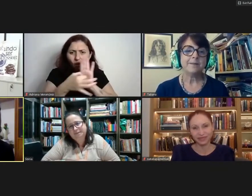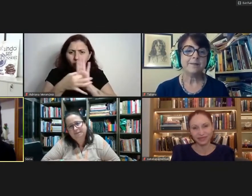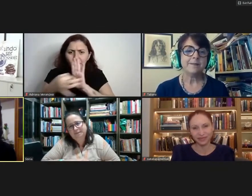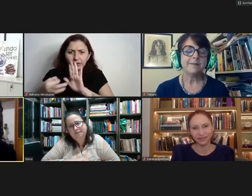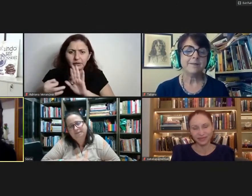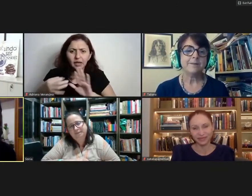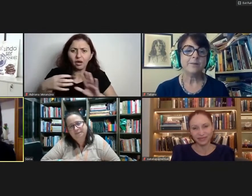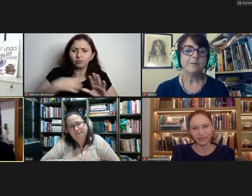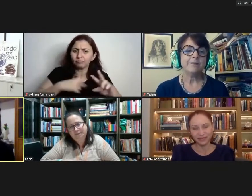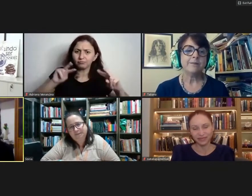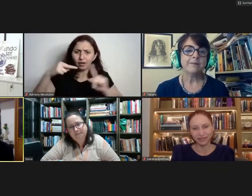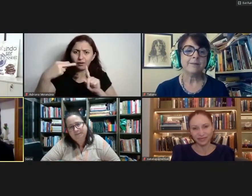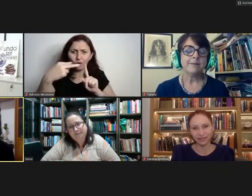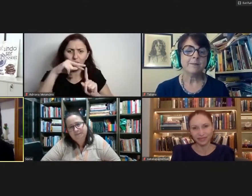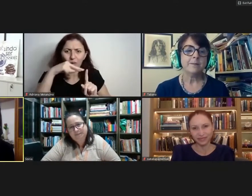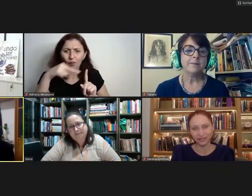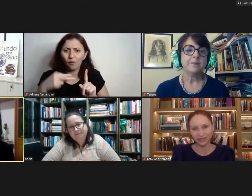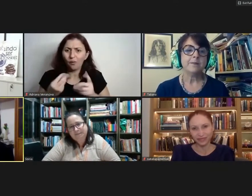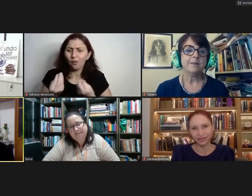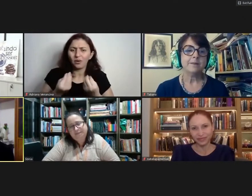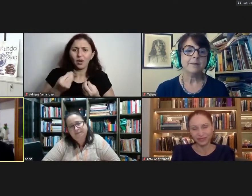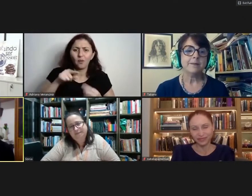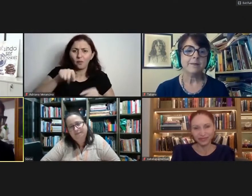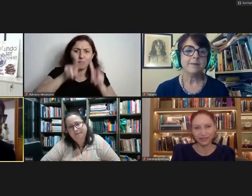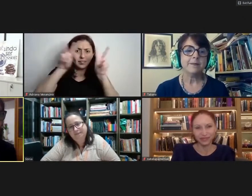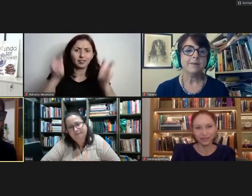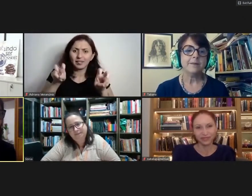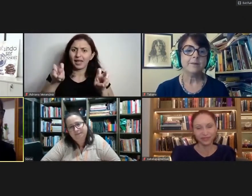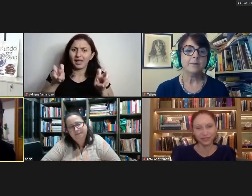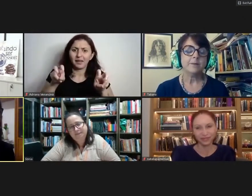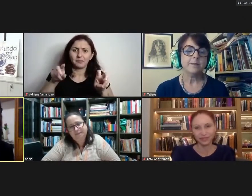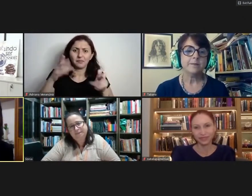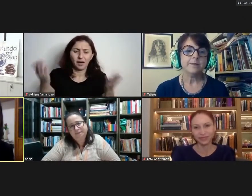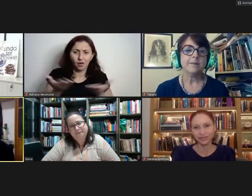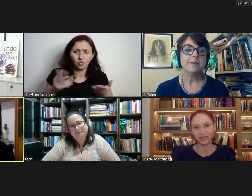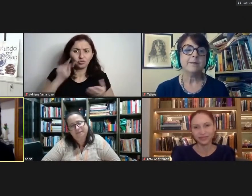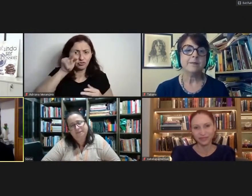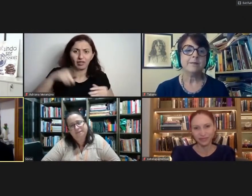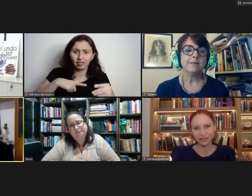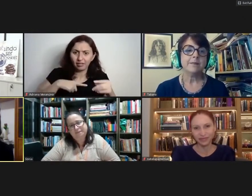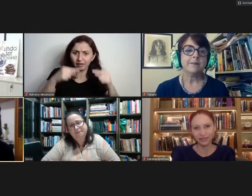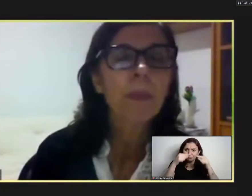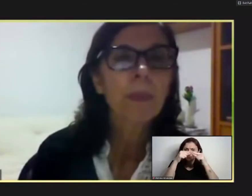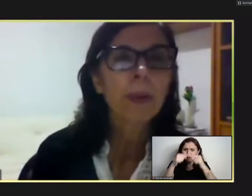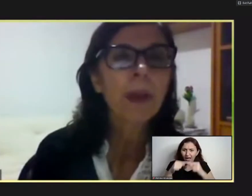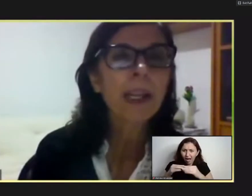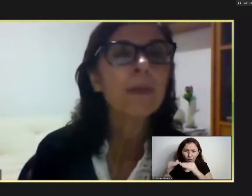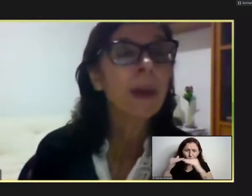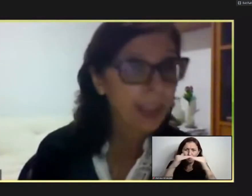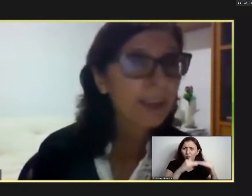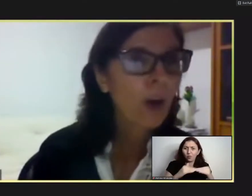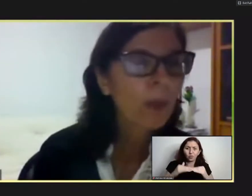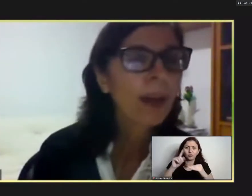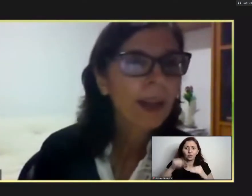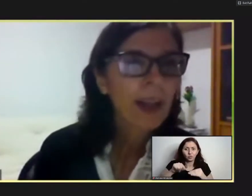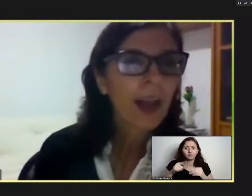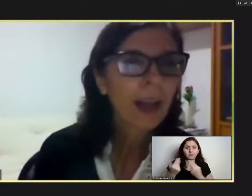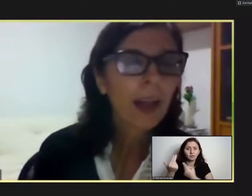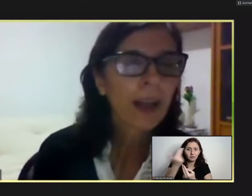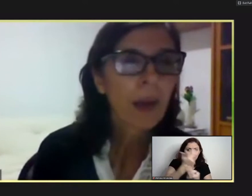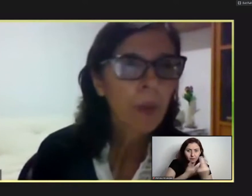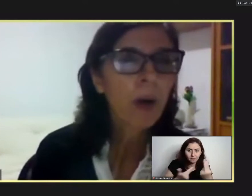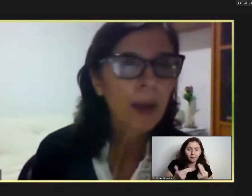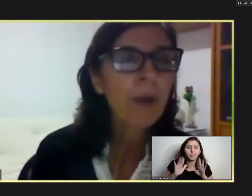qual nós temos muito acordo, né? Temos muita semelhança, mas cada uma